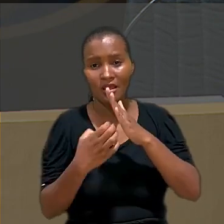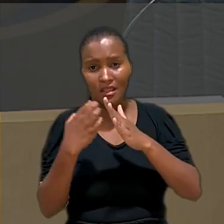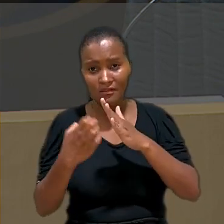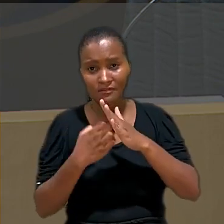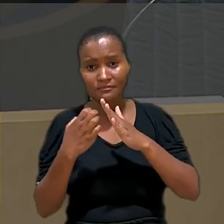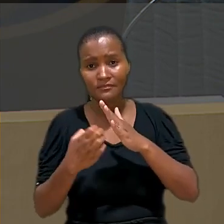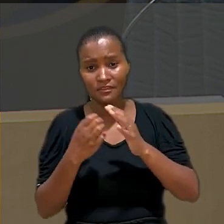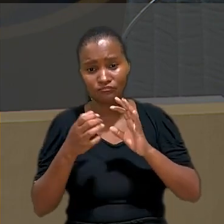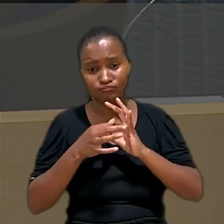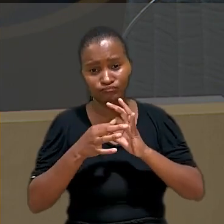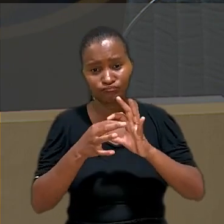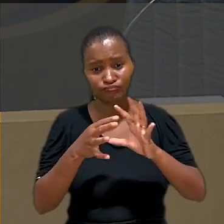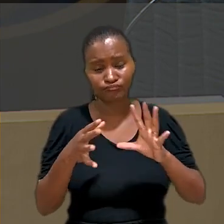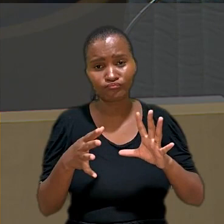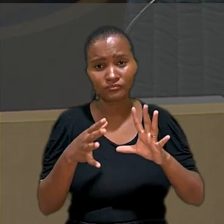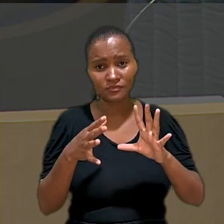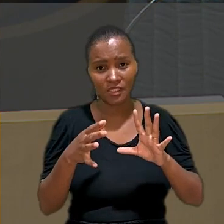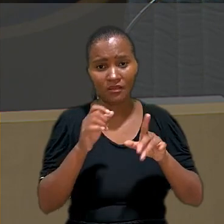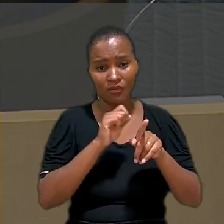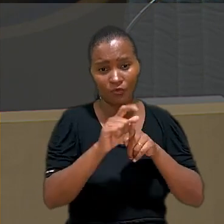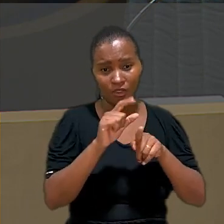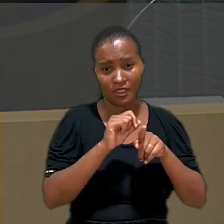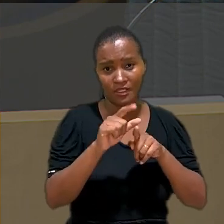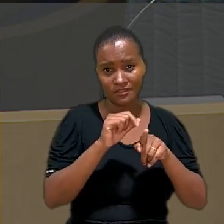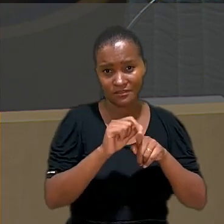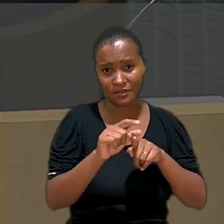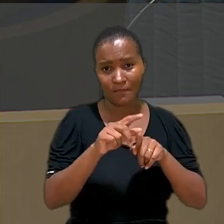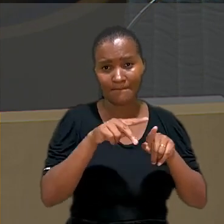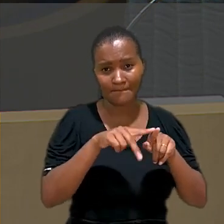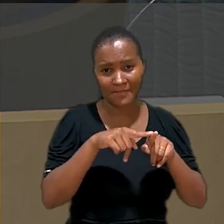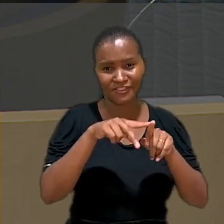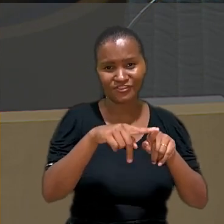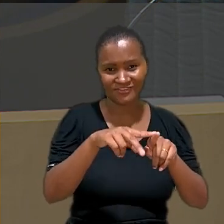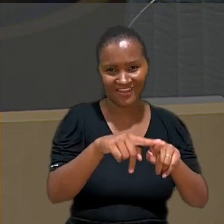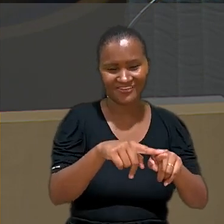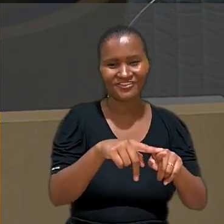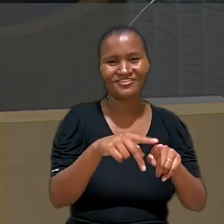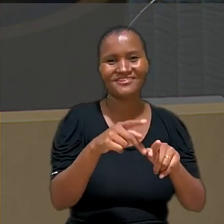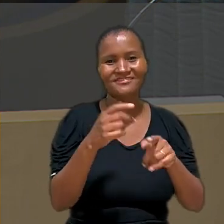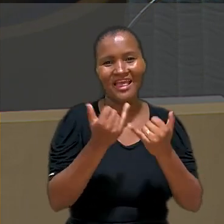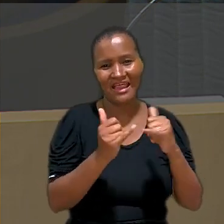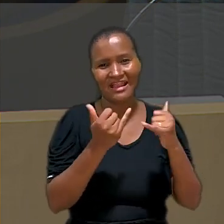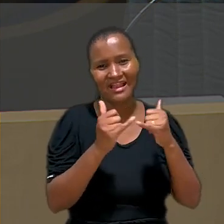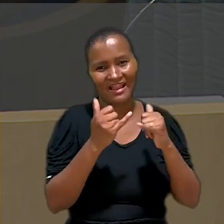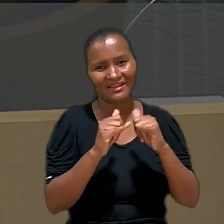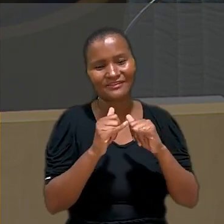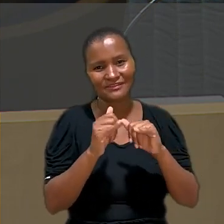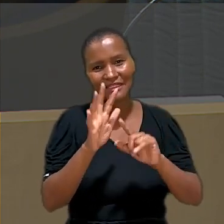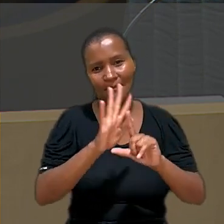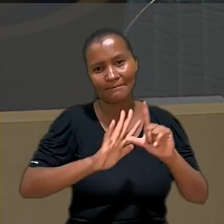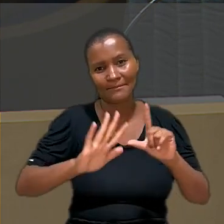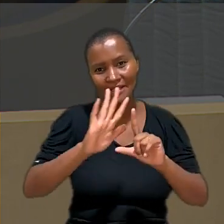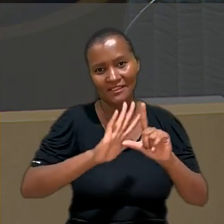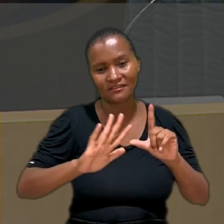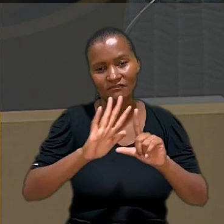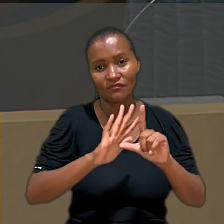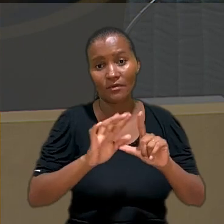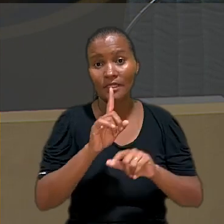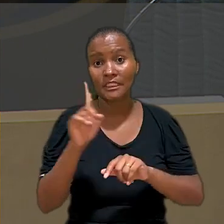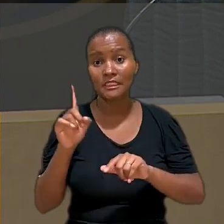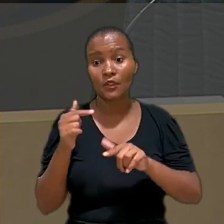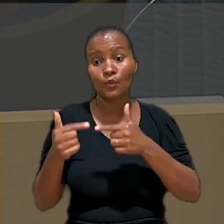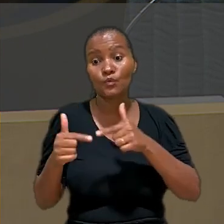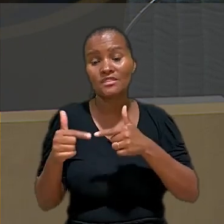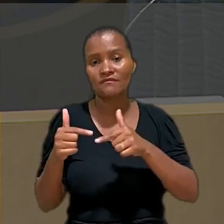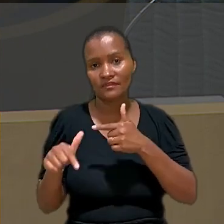pelo qual a empresa disponibilizou a locação de seus patinetes elétricos na plataforma digital da autora e não